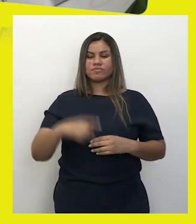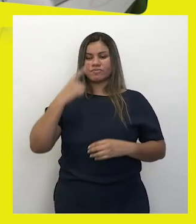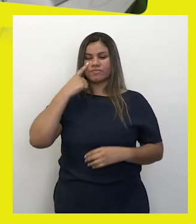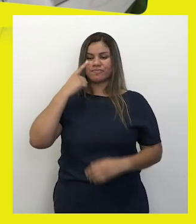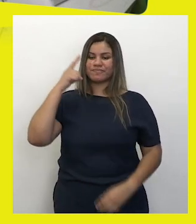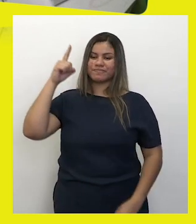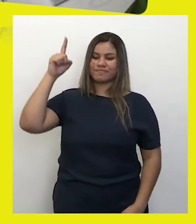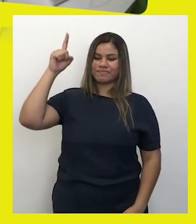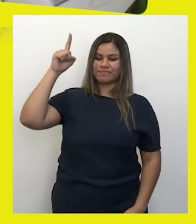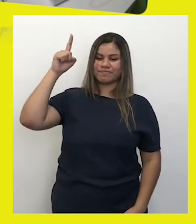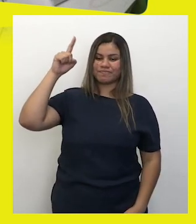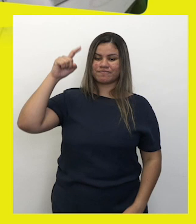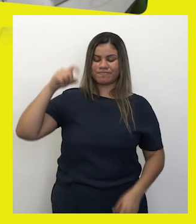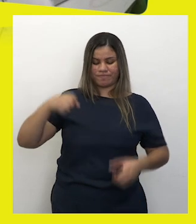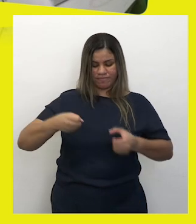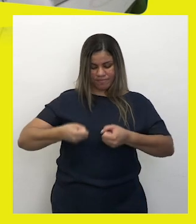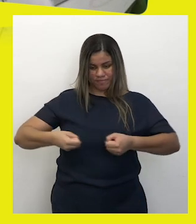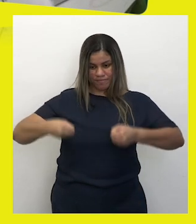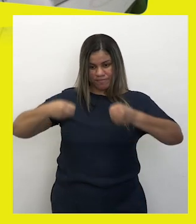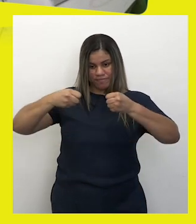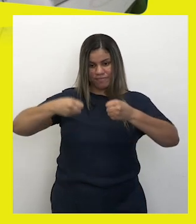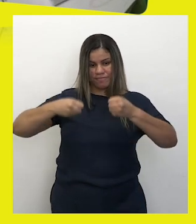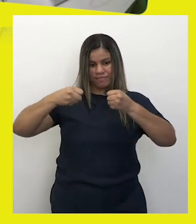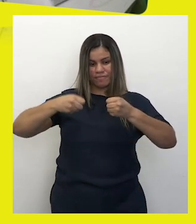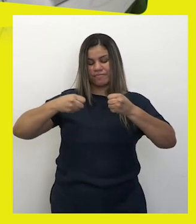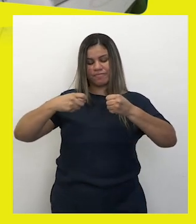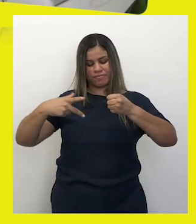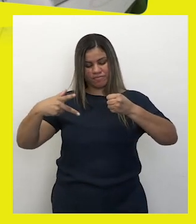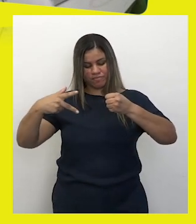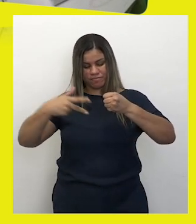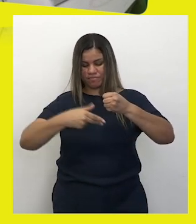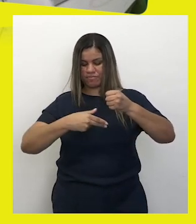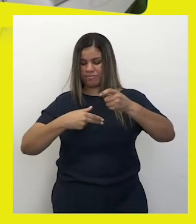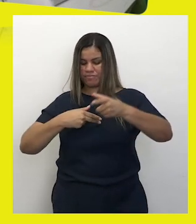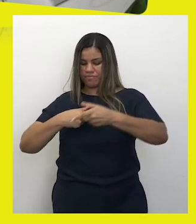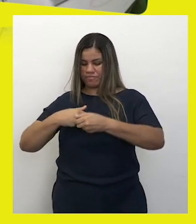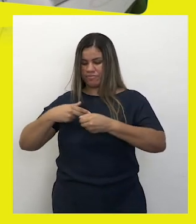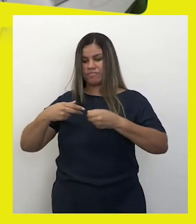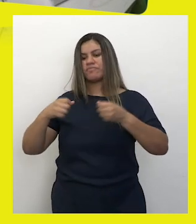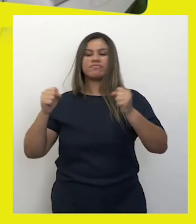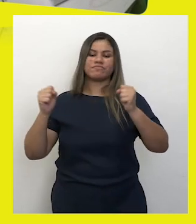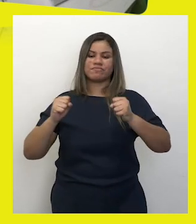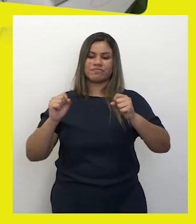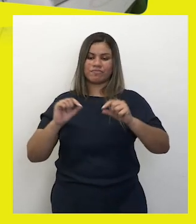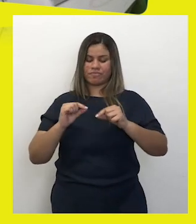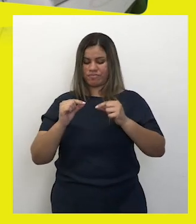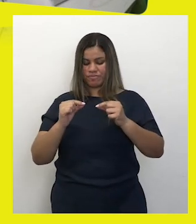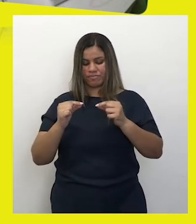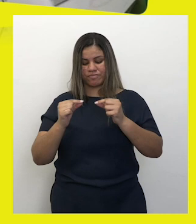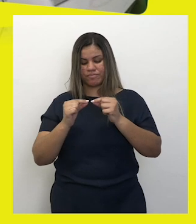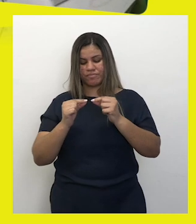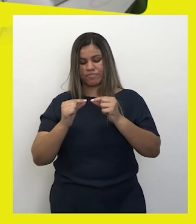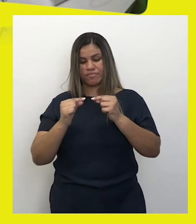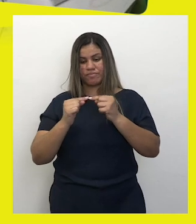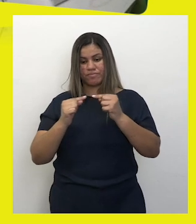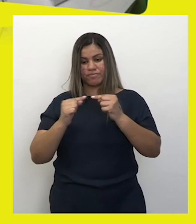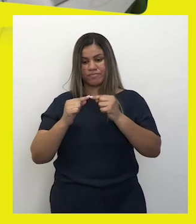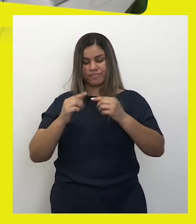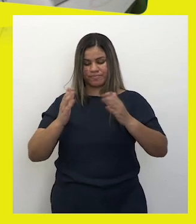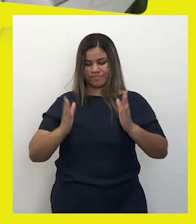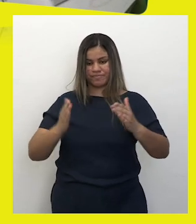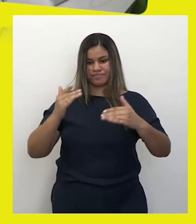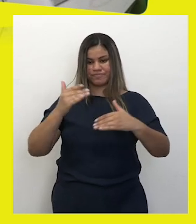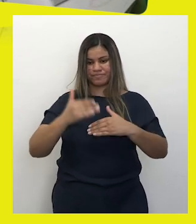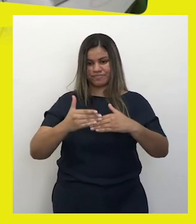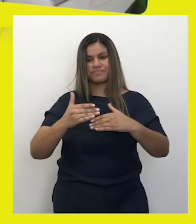colou as alças do lado de fora. Corte a fita numa medida que permita cobrir a circunferência da caixinha,